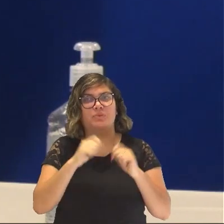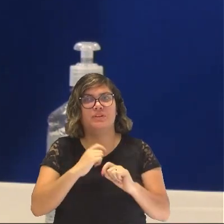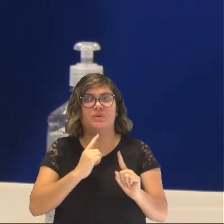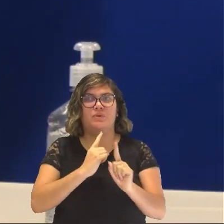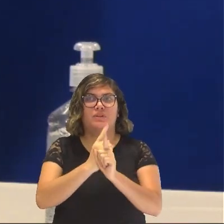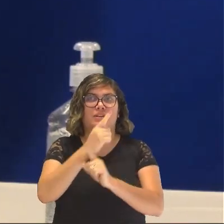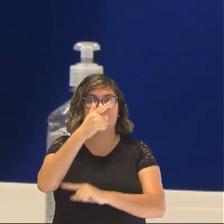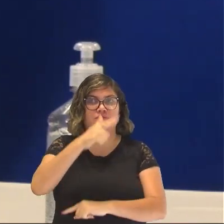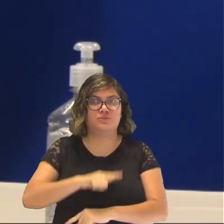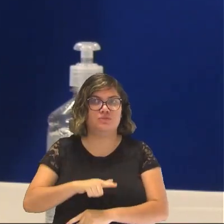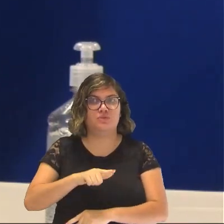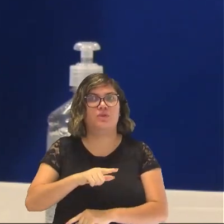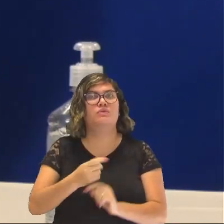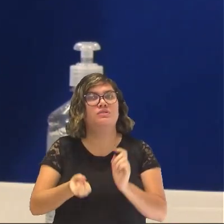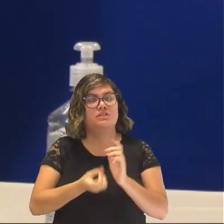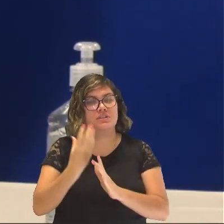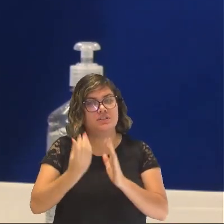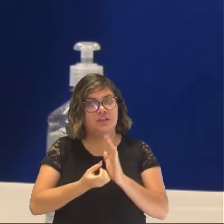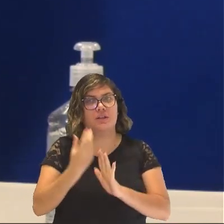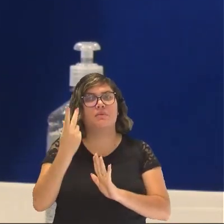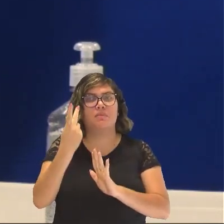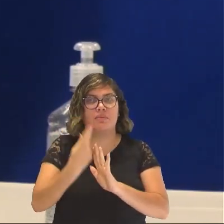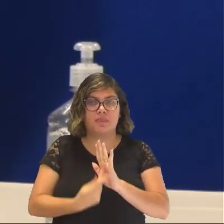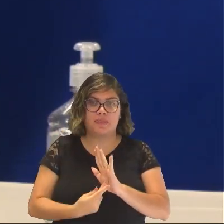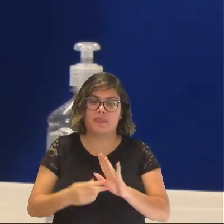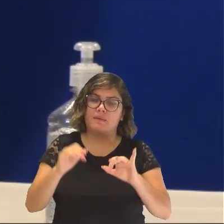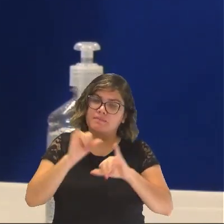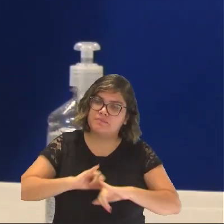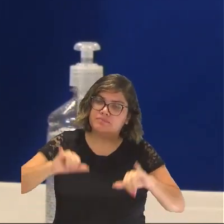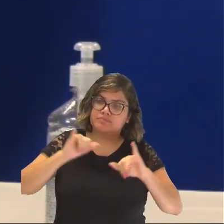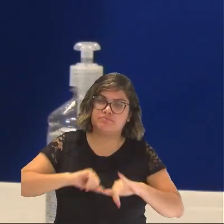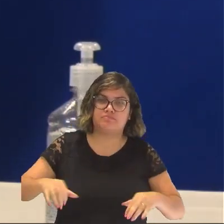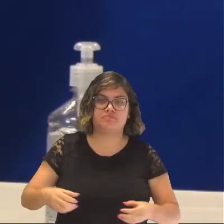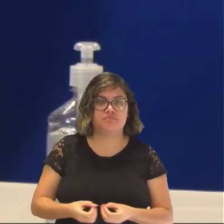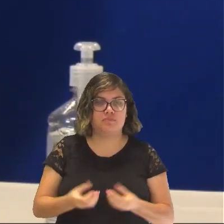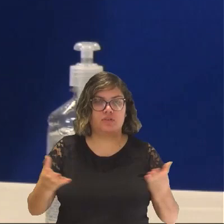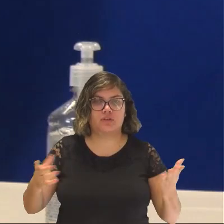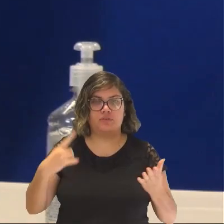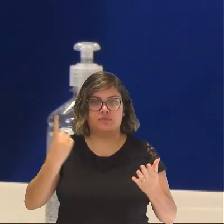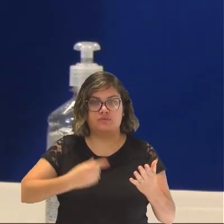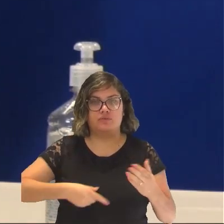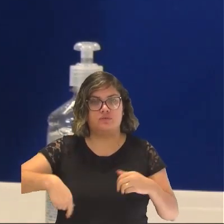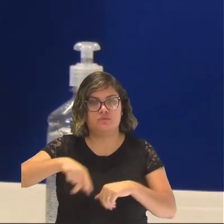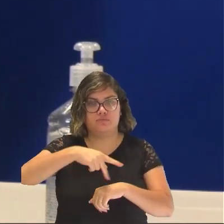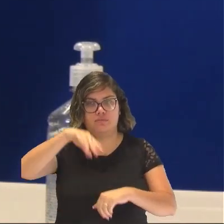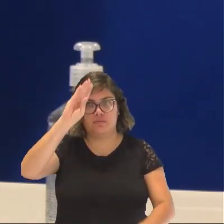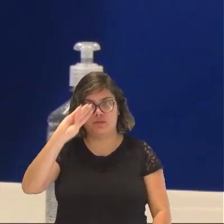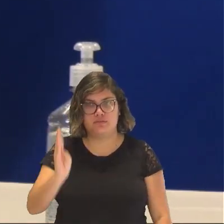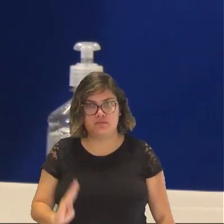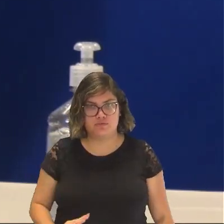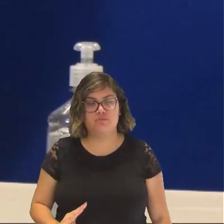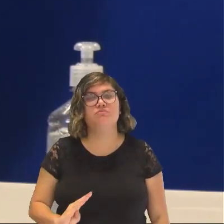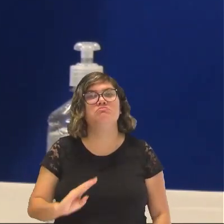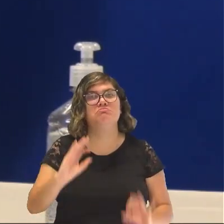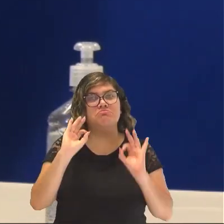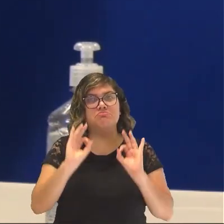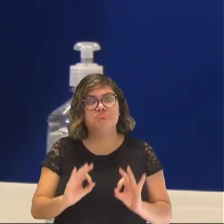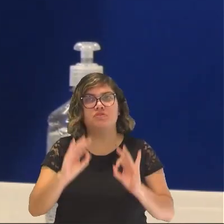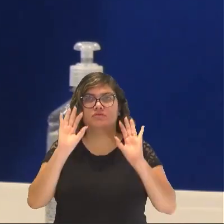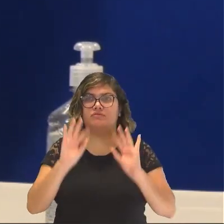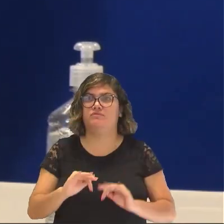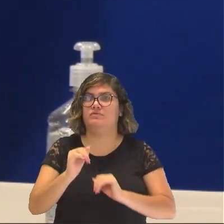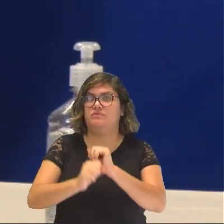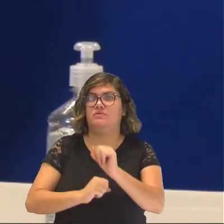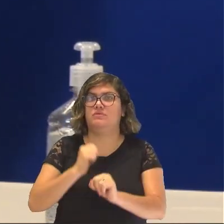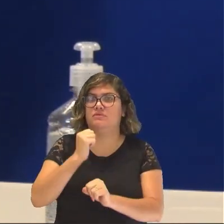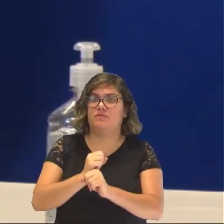Anderson, construindo projetos, promovendo entregas para o nosso país. Né? E com certeza, no fim do ano que vem, a gente vai ter um